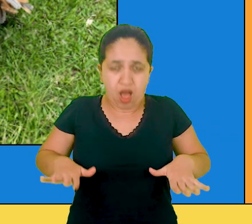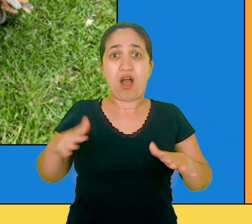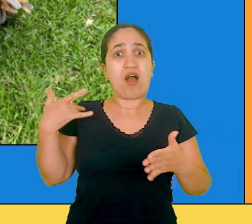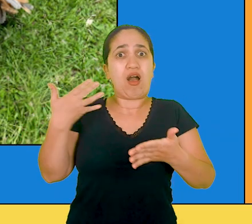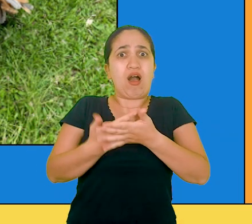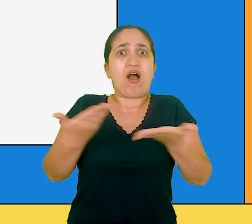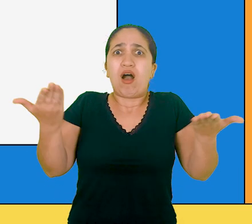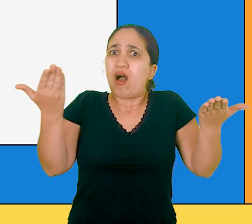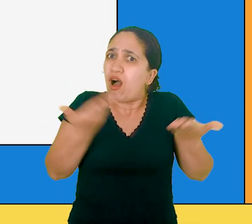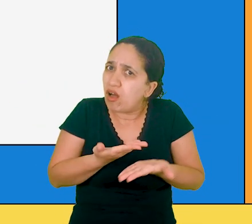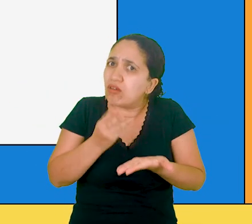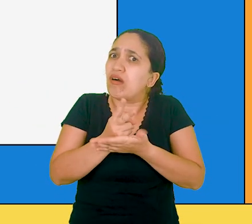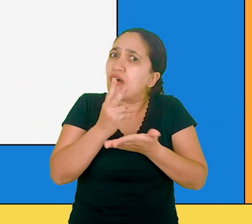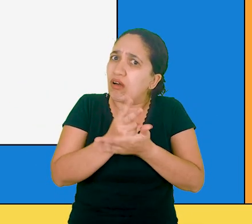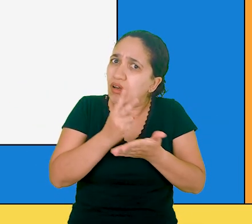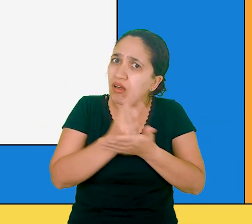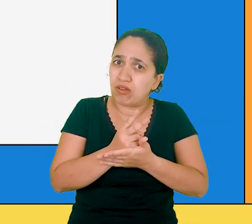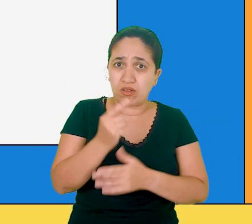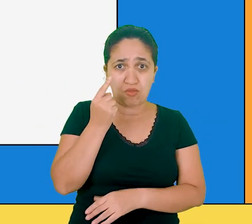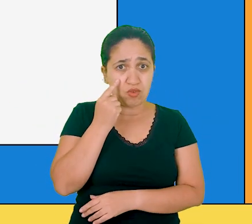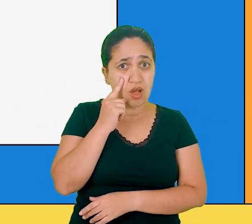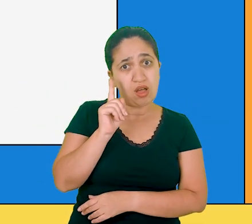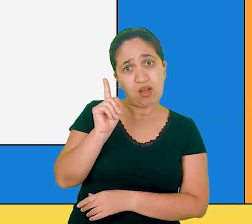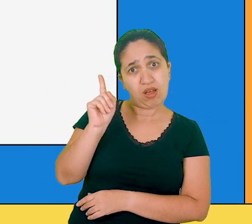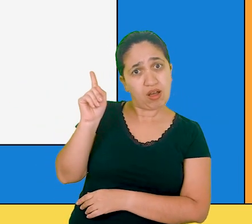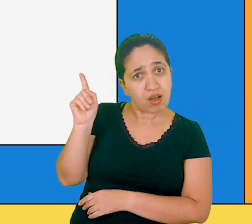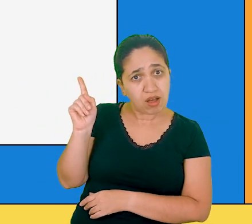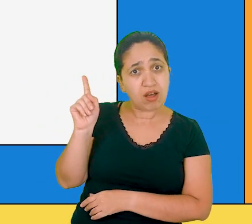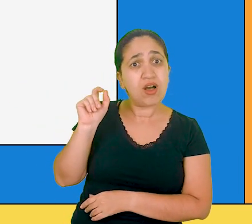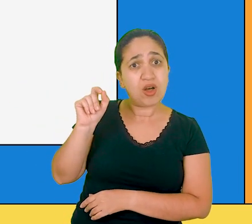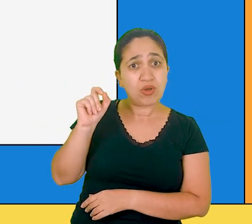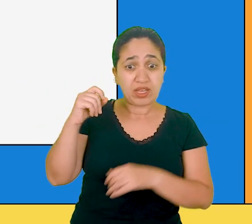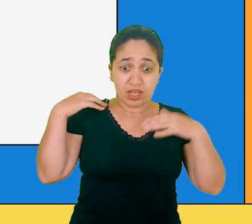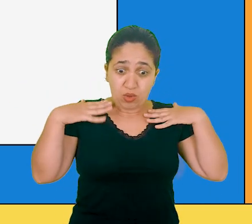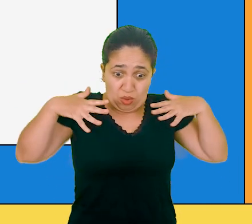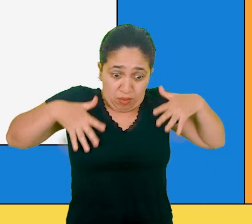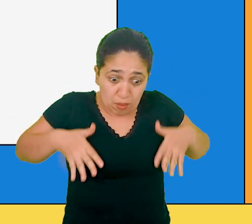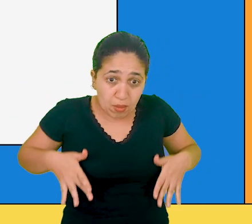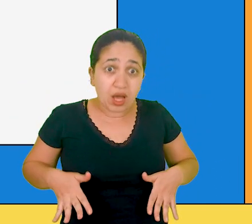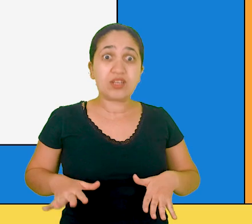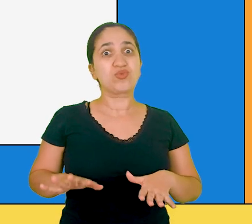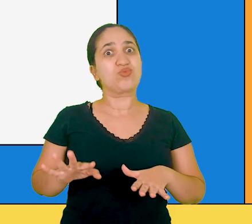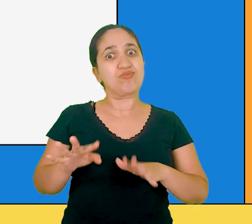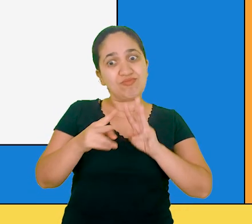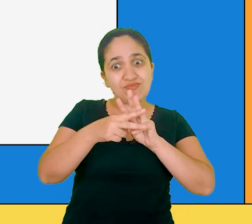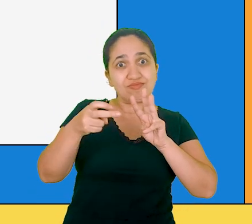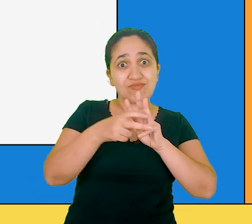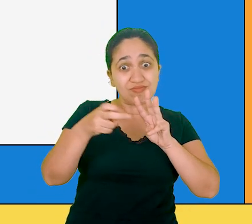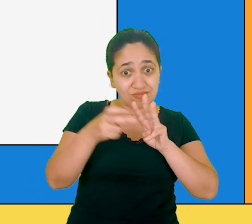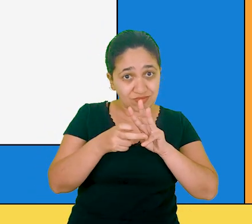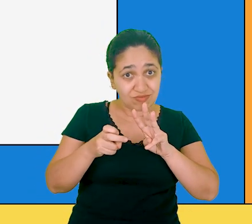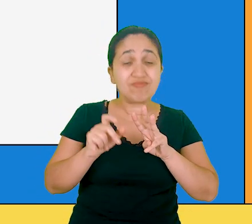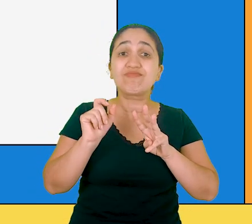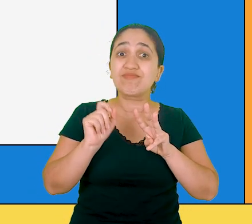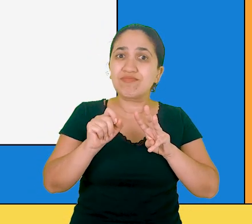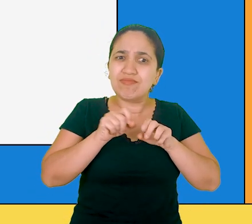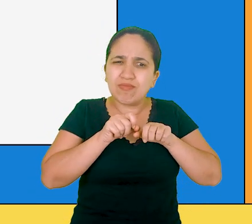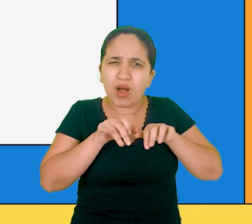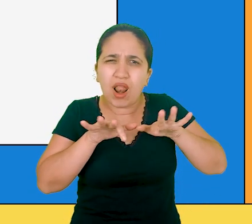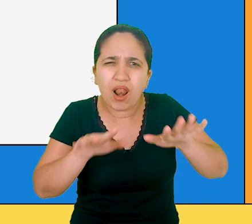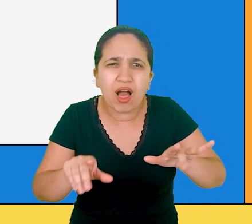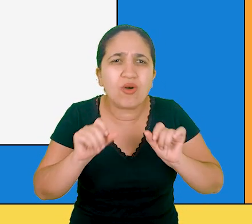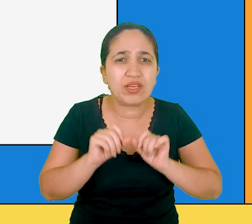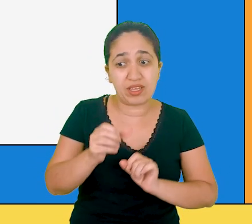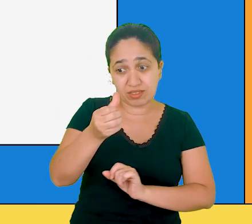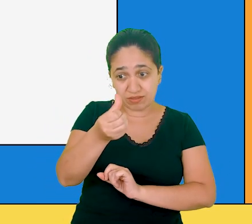Até os dias de hoje. Este trabalho que vocês estão vendo agora é o manto Tupinambá. Foto de um manto de penas pretas, brancas e